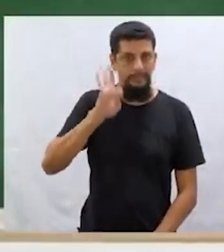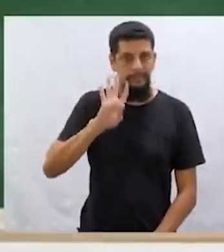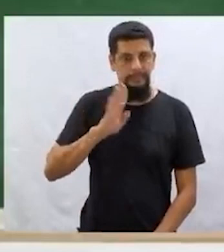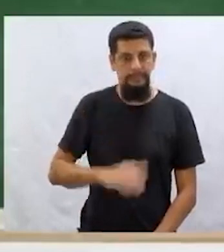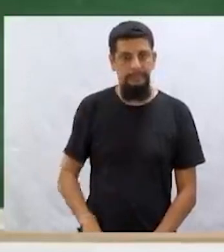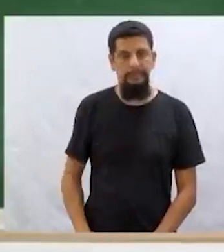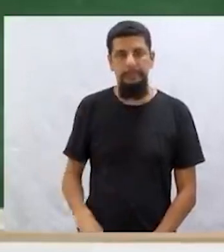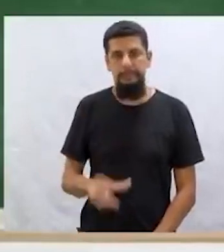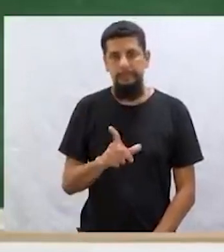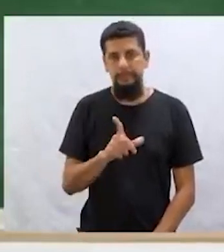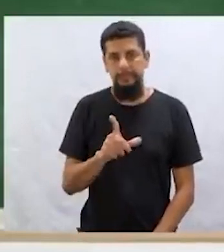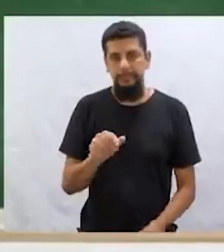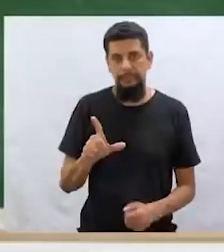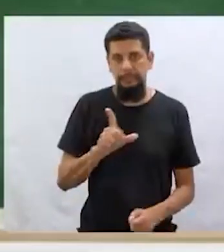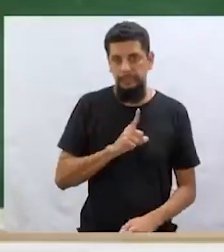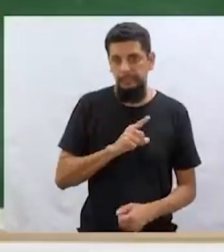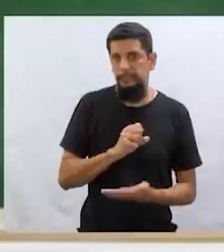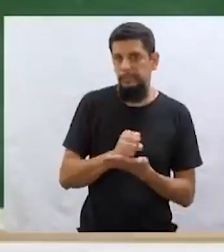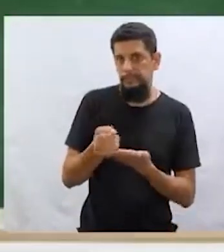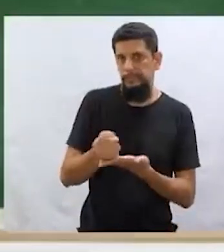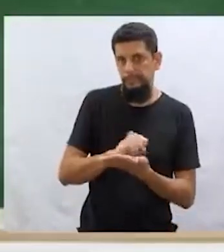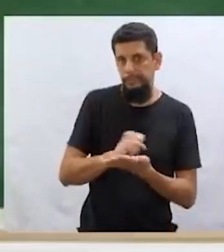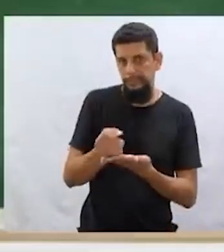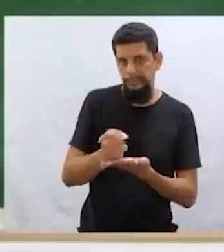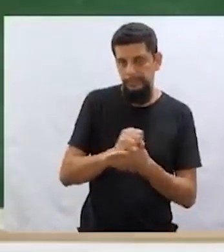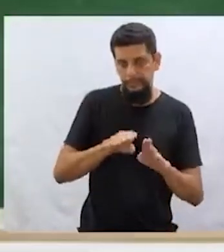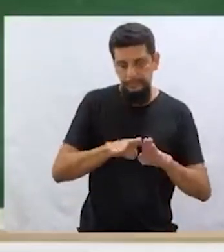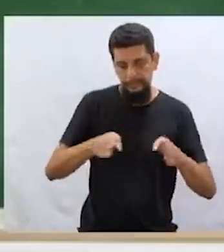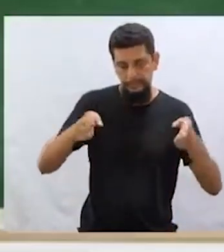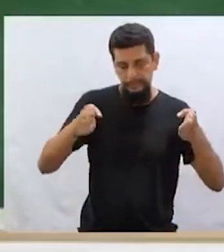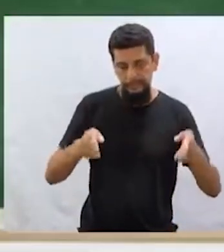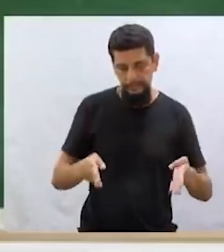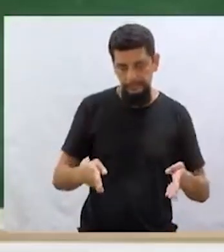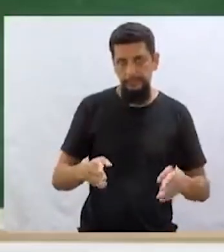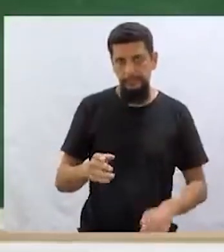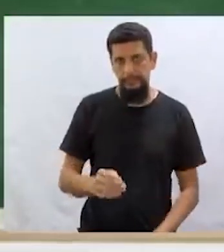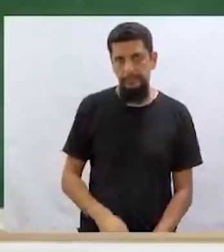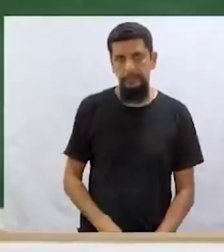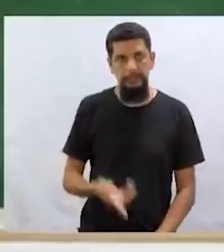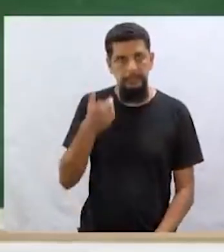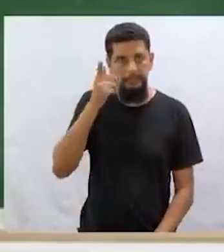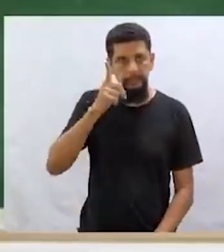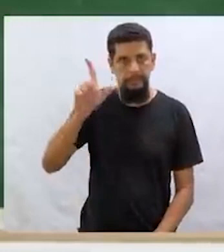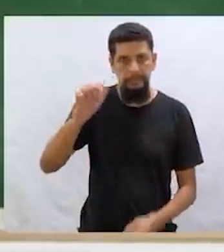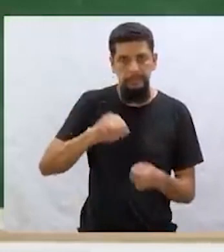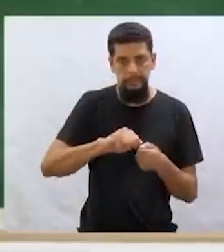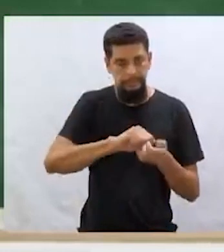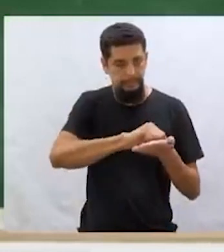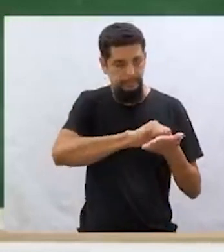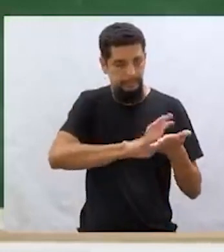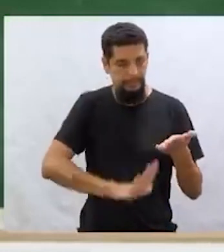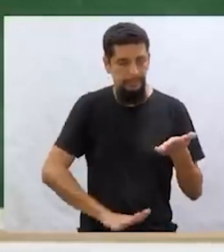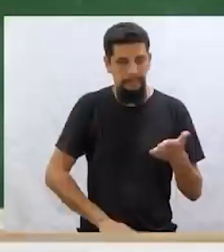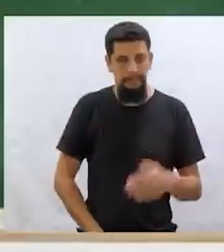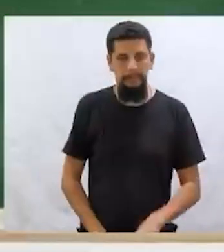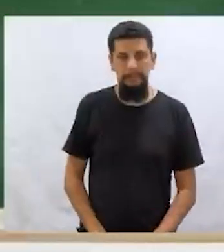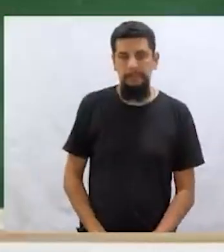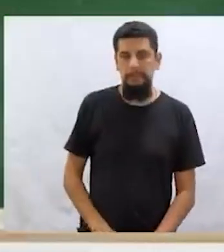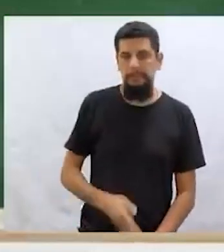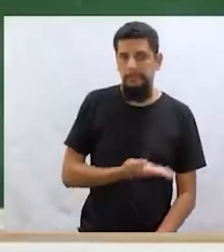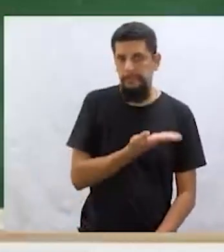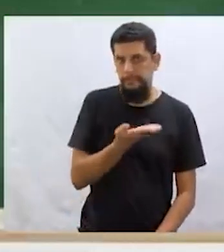bacana. Fizemos o jogo, né? Aqui na mesa. Conseguimos realizar as